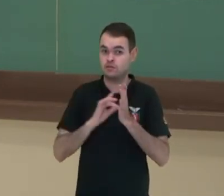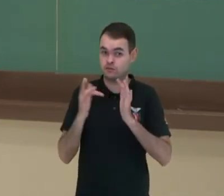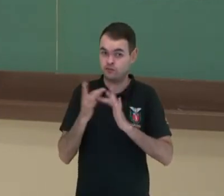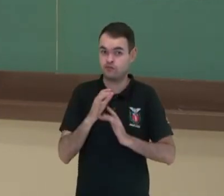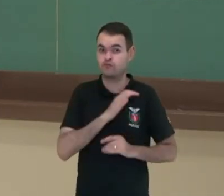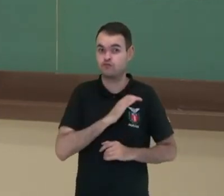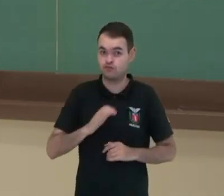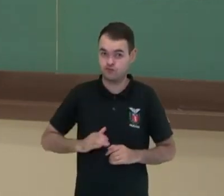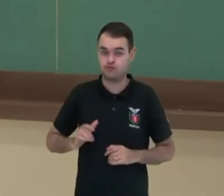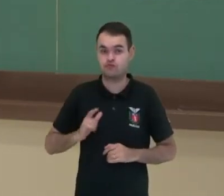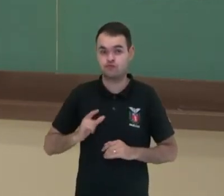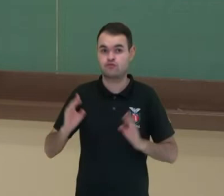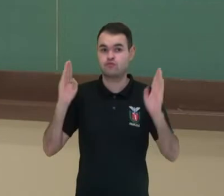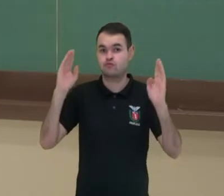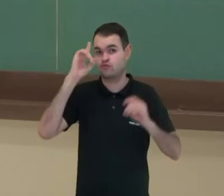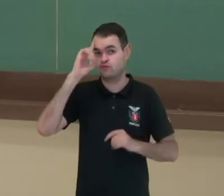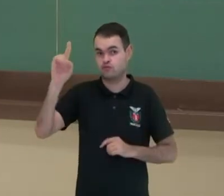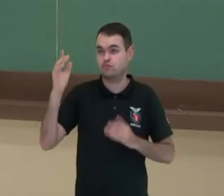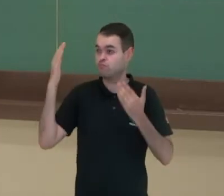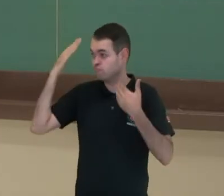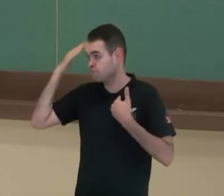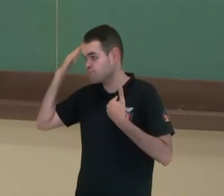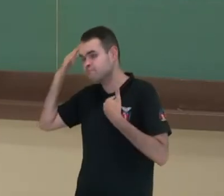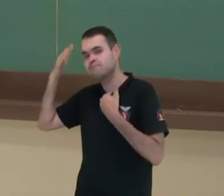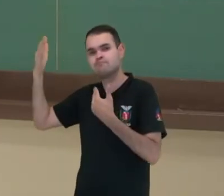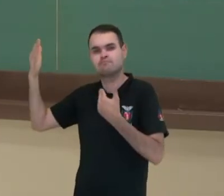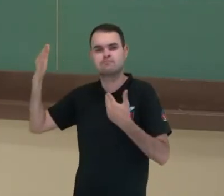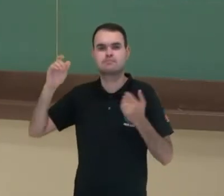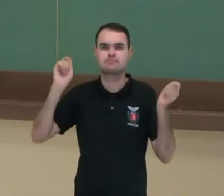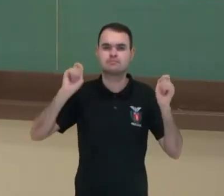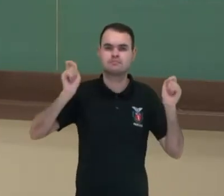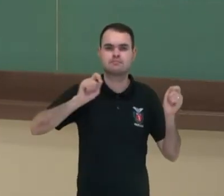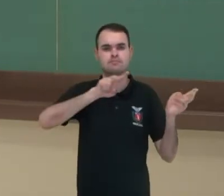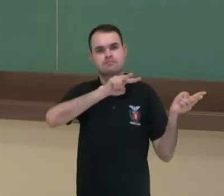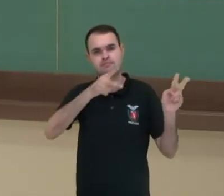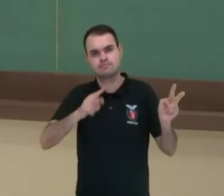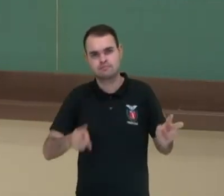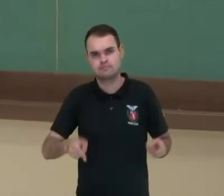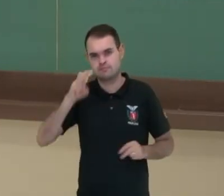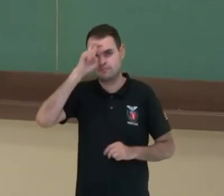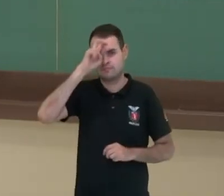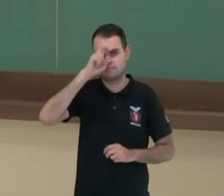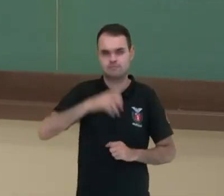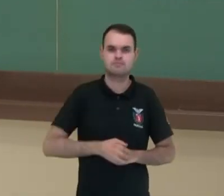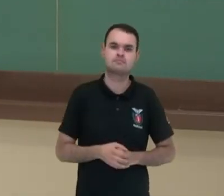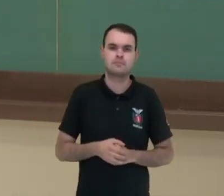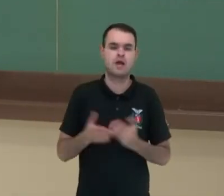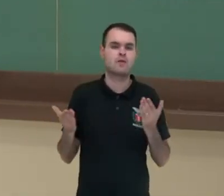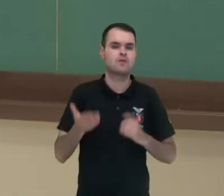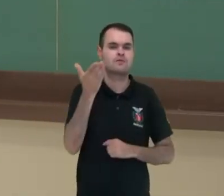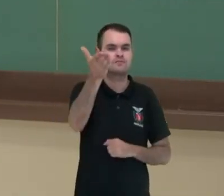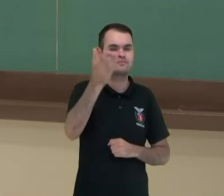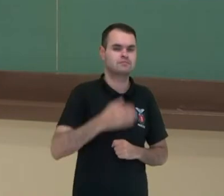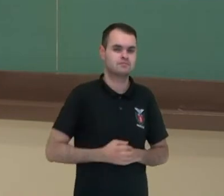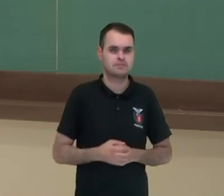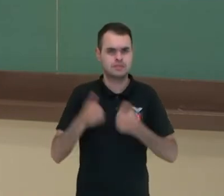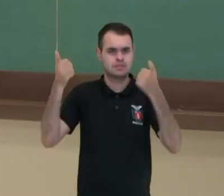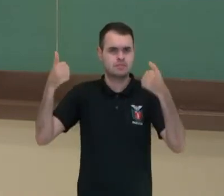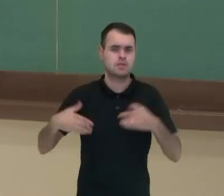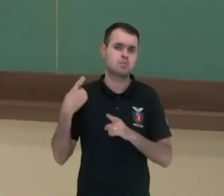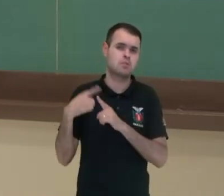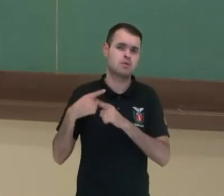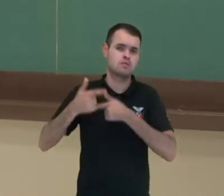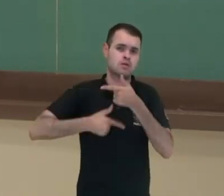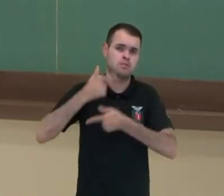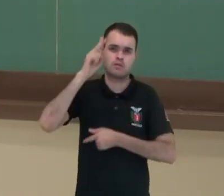tinha essa data. E graças a ela foi possível traduzir o alfabeto hieróglifo. Agora com vocês, explique por que o